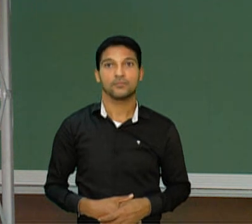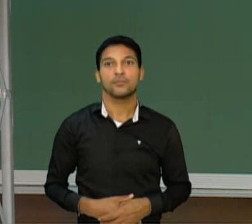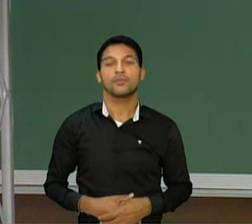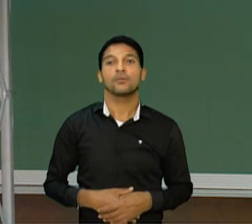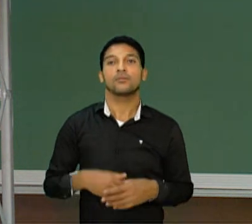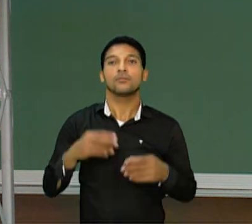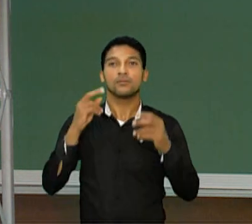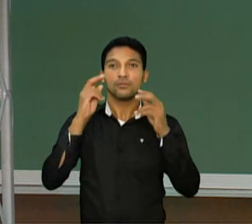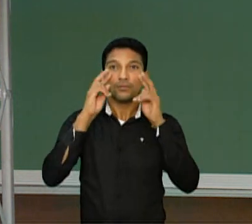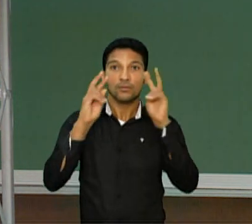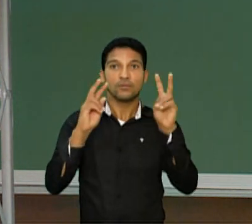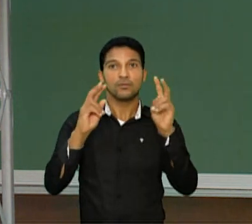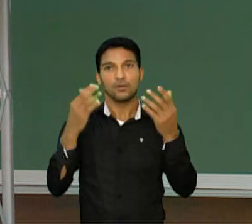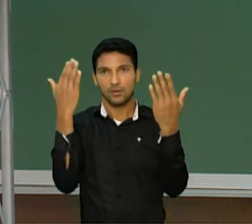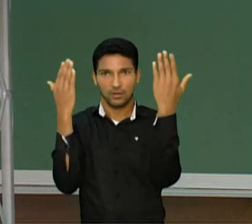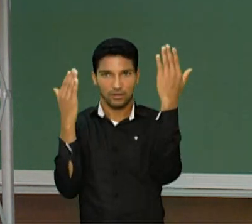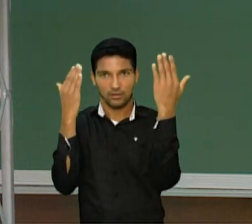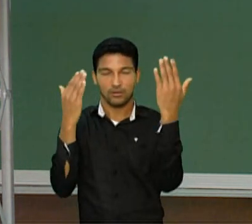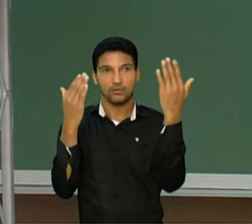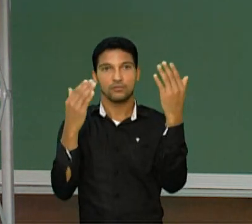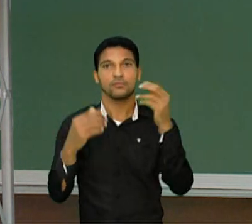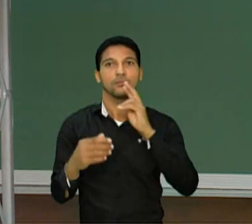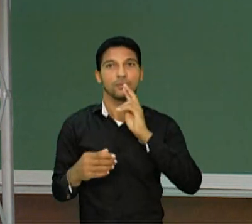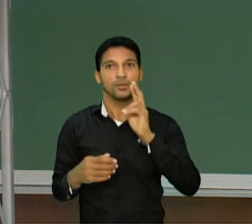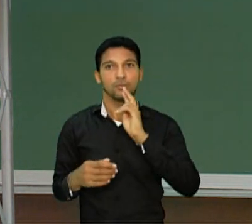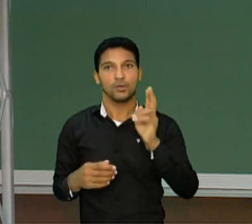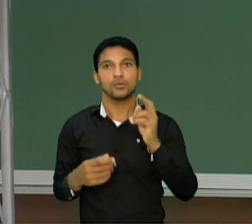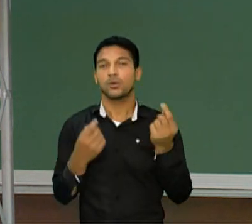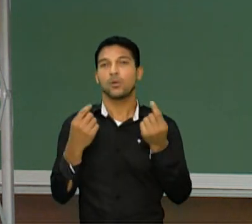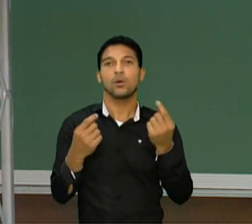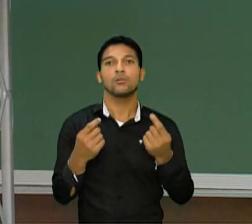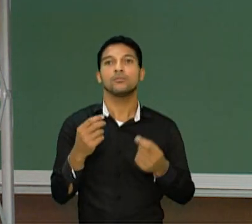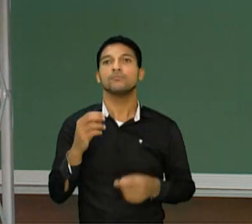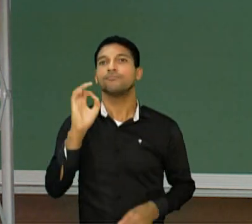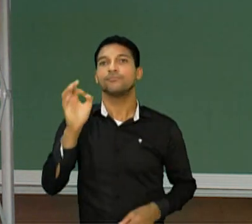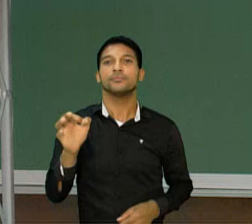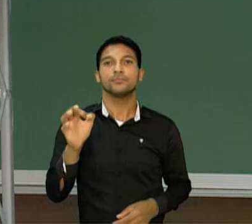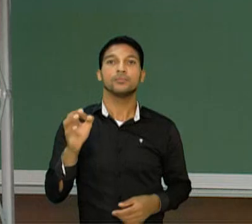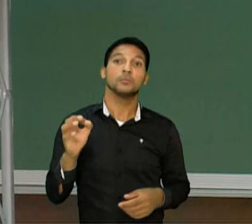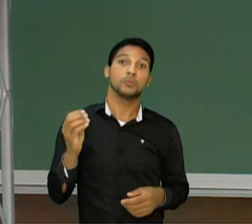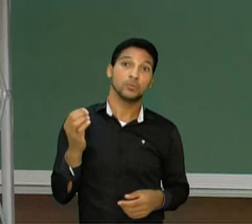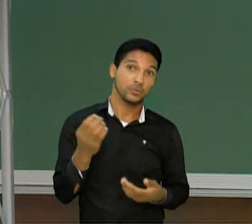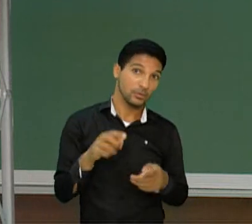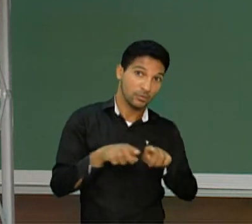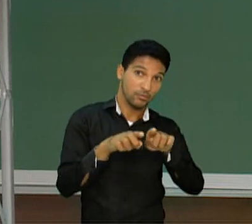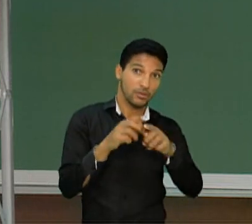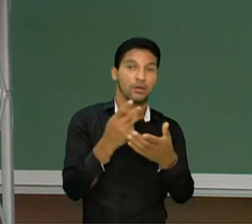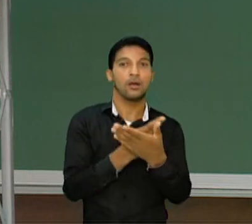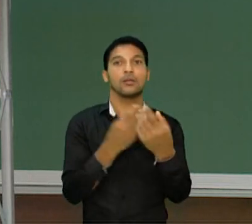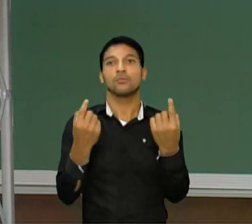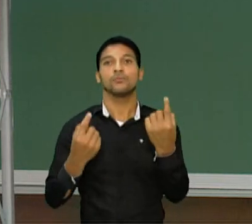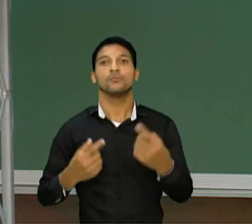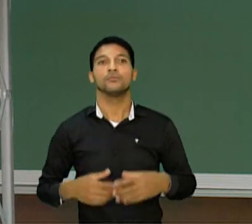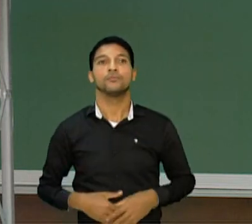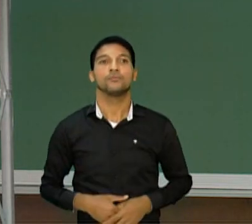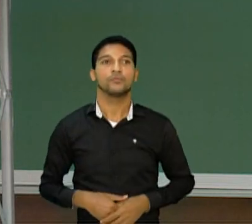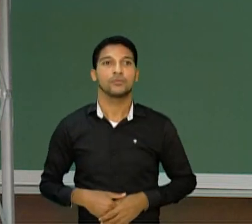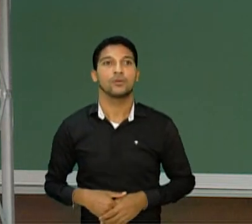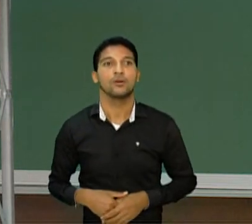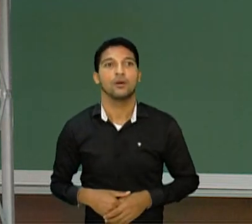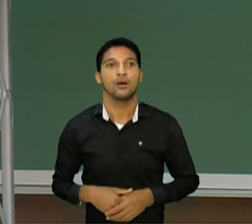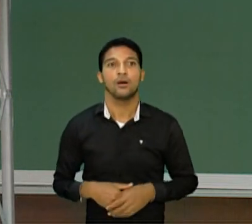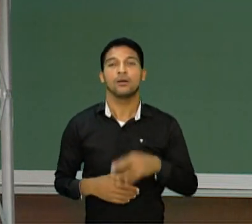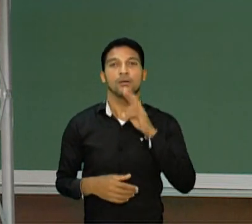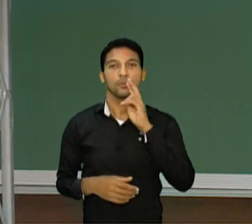vamos efetivamente analisar as alternativas e ver adequadamente quais são as certas e erradas. Vamos dar a resposta. Nesta aqui, nós